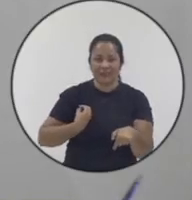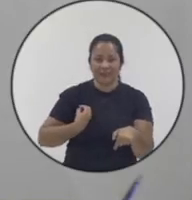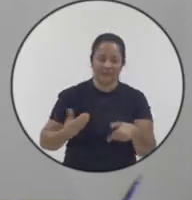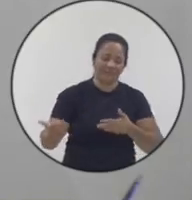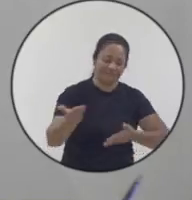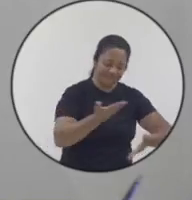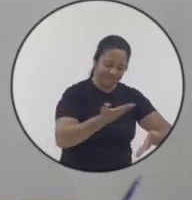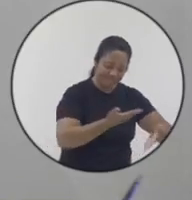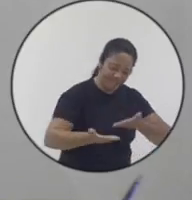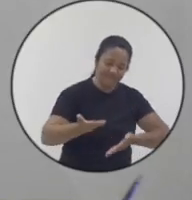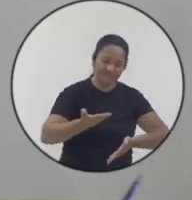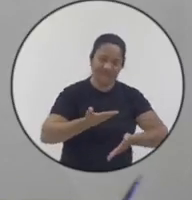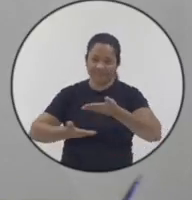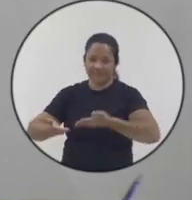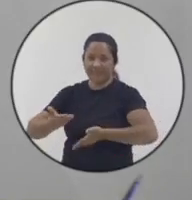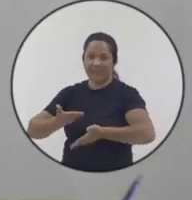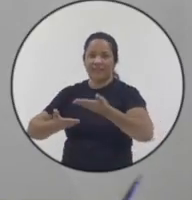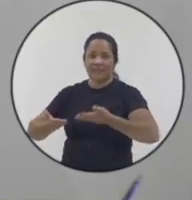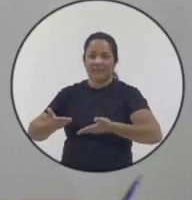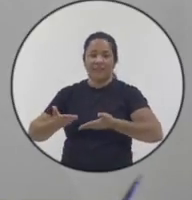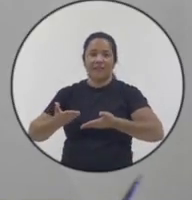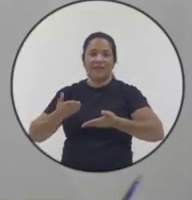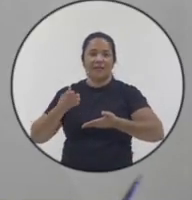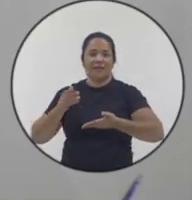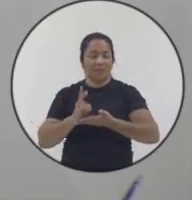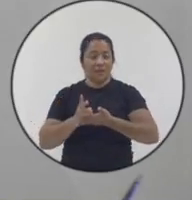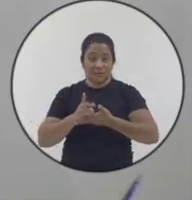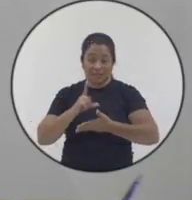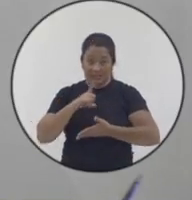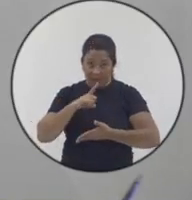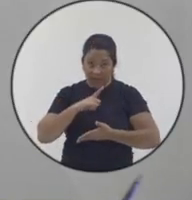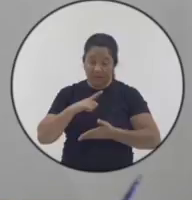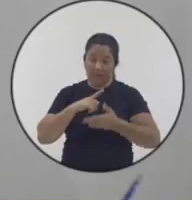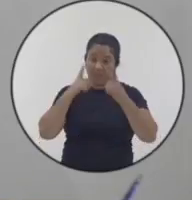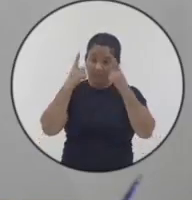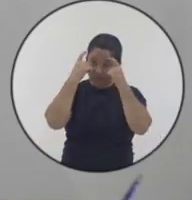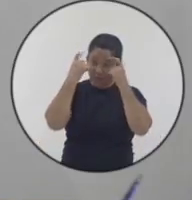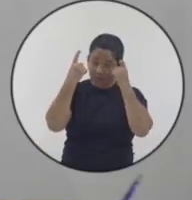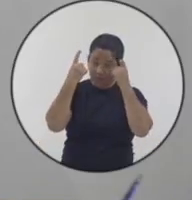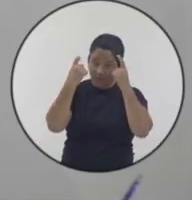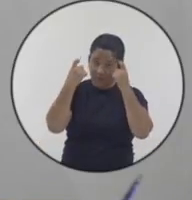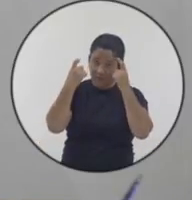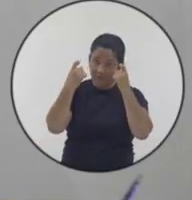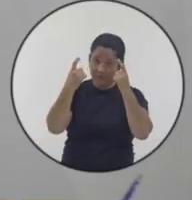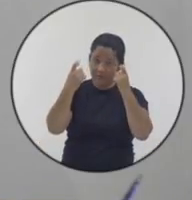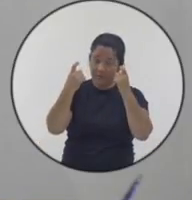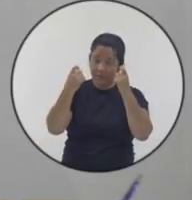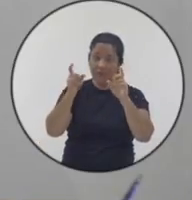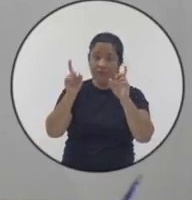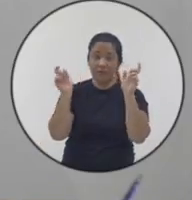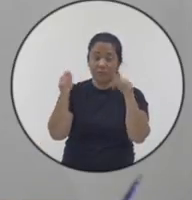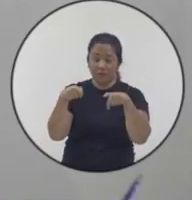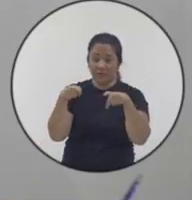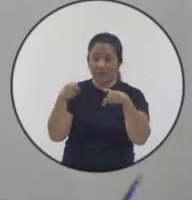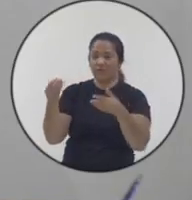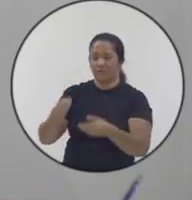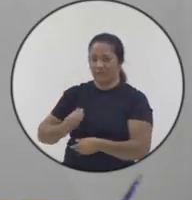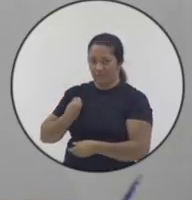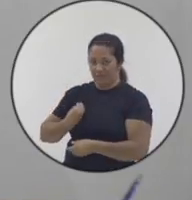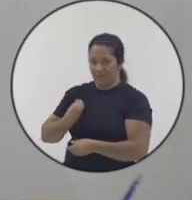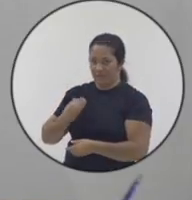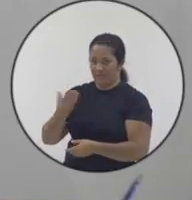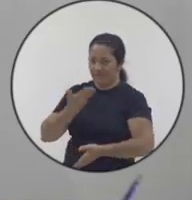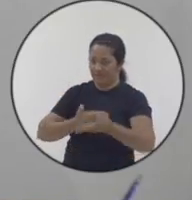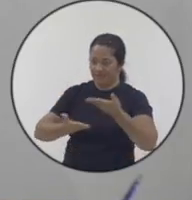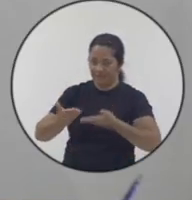mesmo vivendo uma série de violências que são declaradas e uma série de violências que não são declaradas. Então,